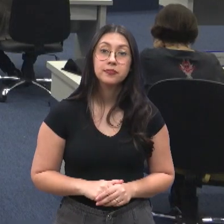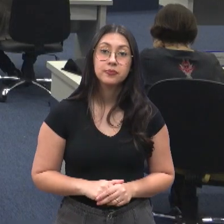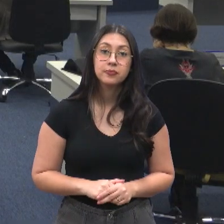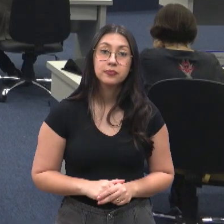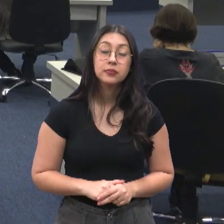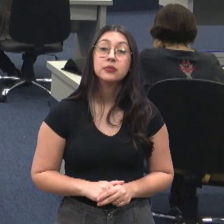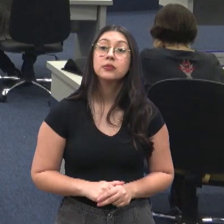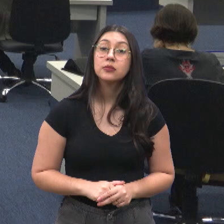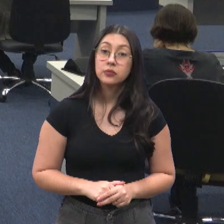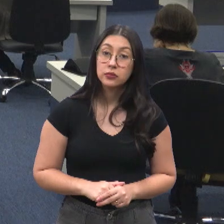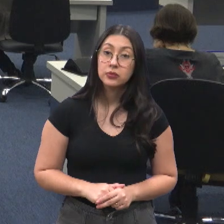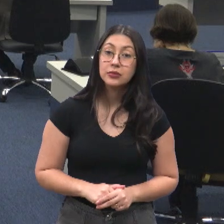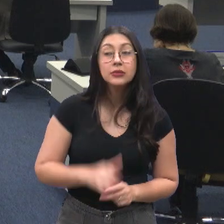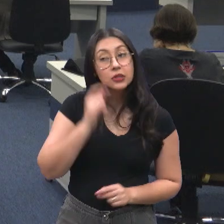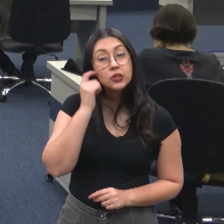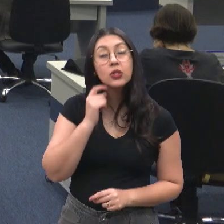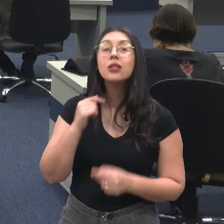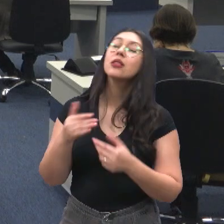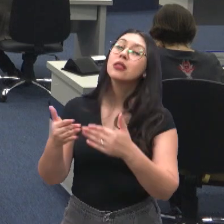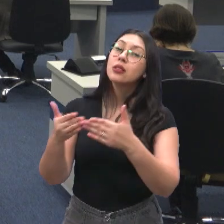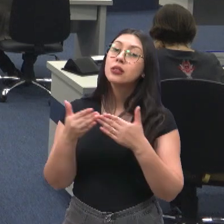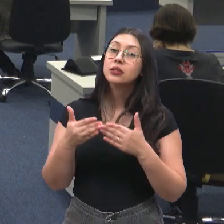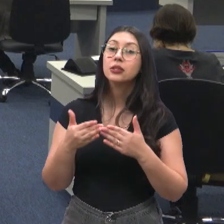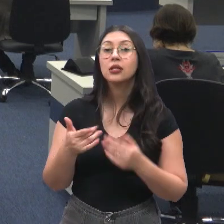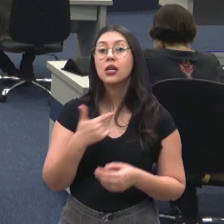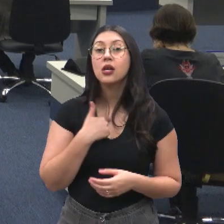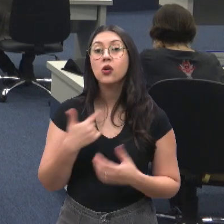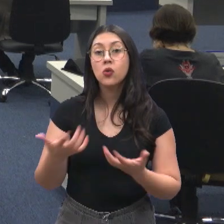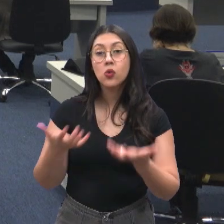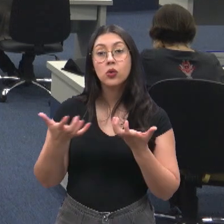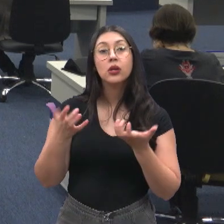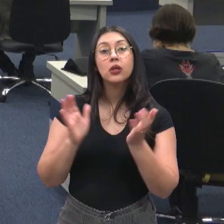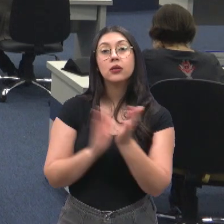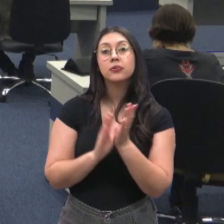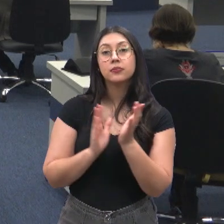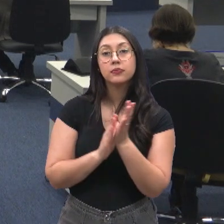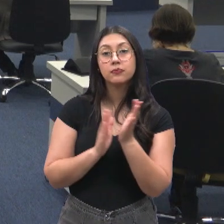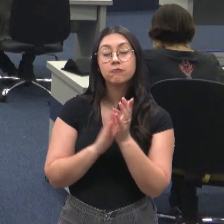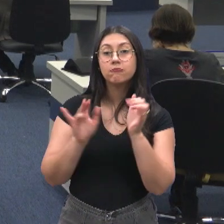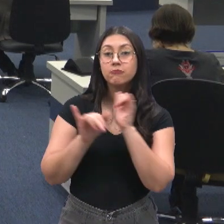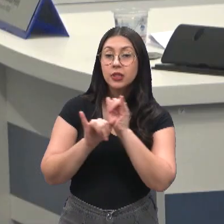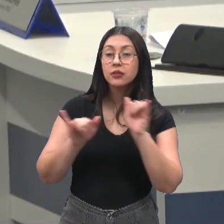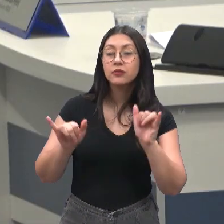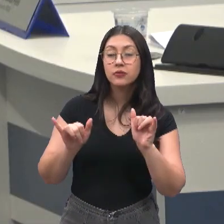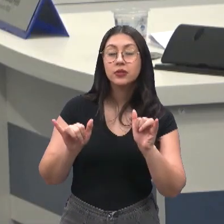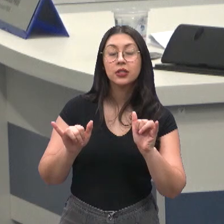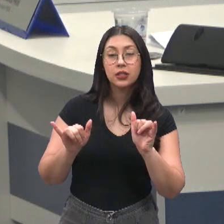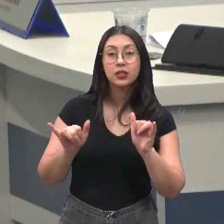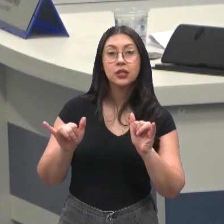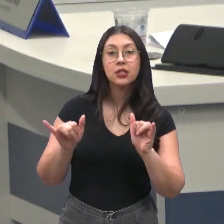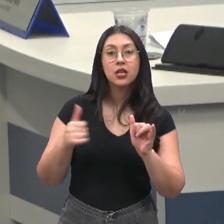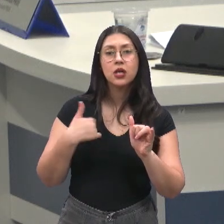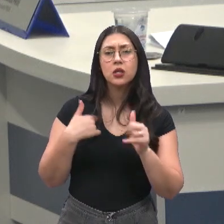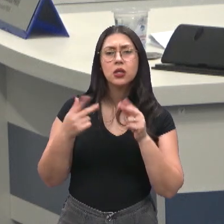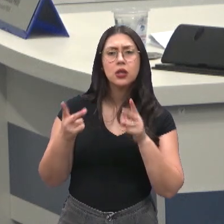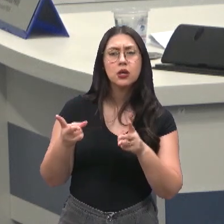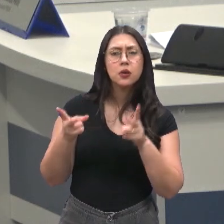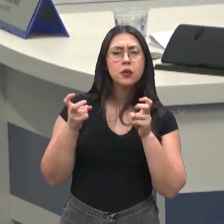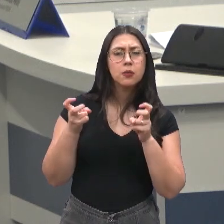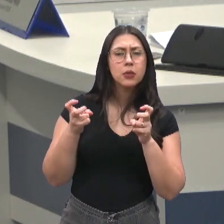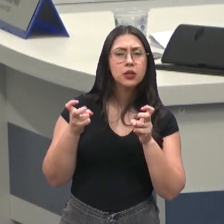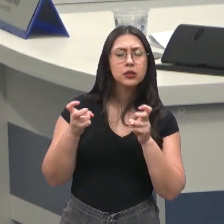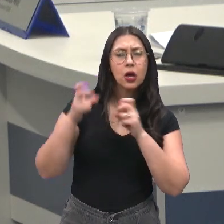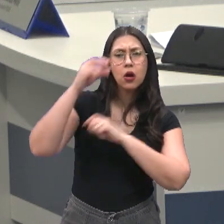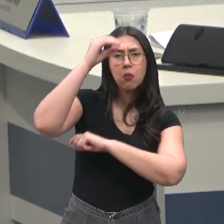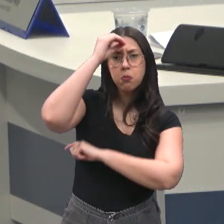Vereador Gilson, se me permite, primeiro eu queria parabenizá-lo e dizer que estava aqui observando o